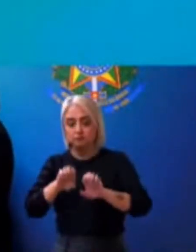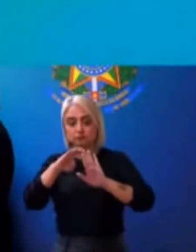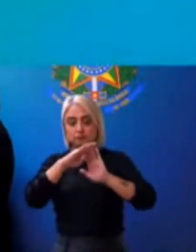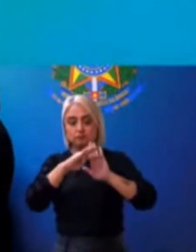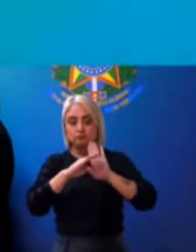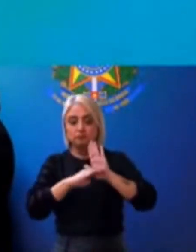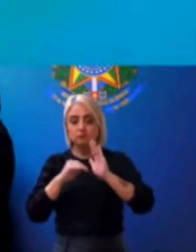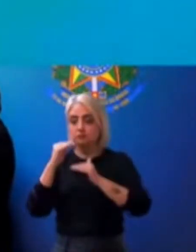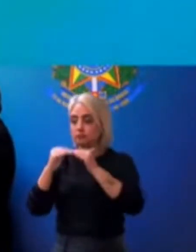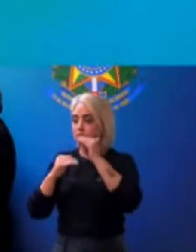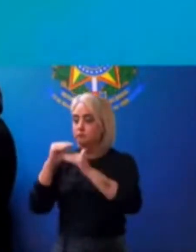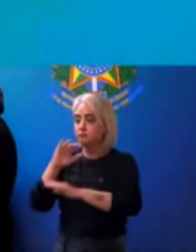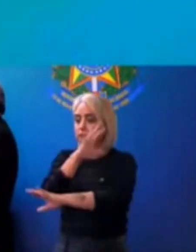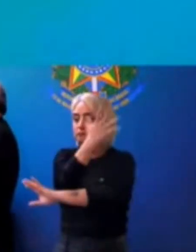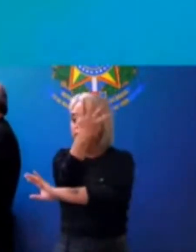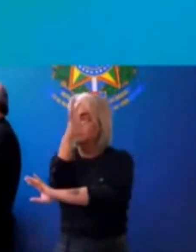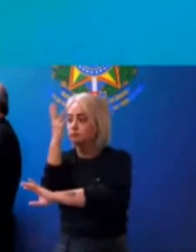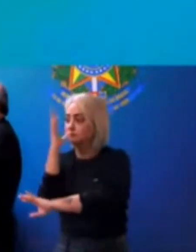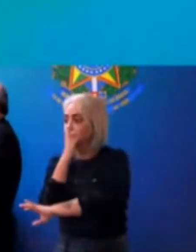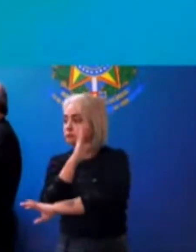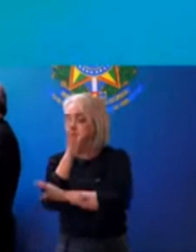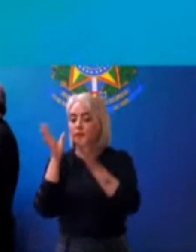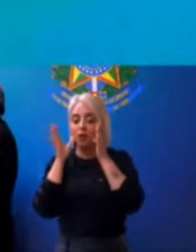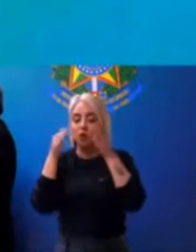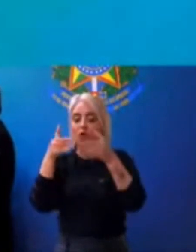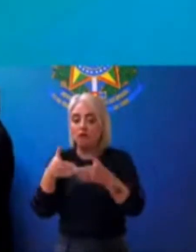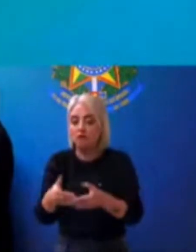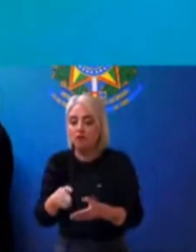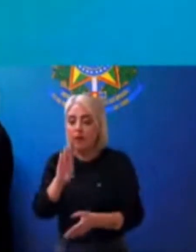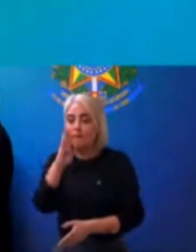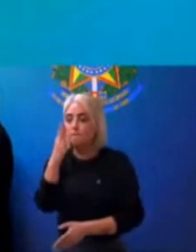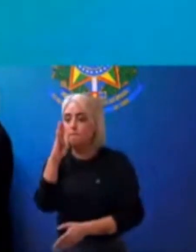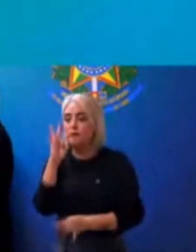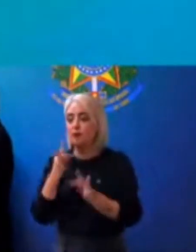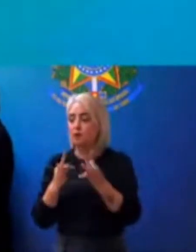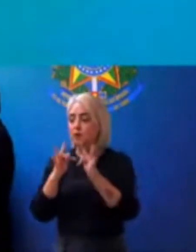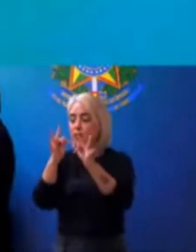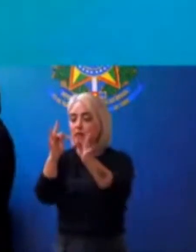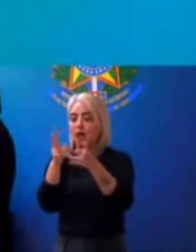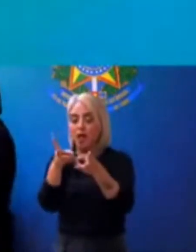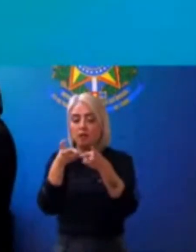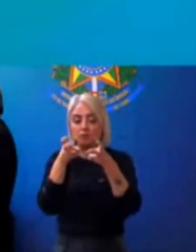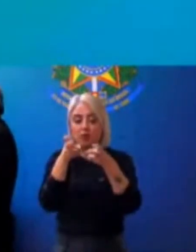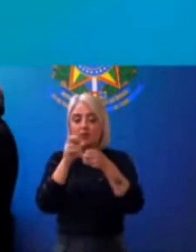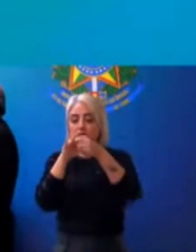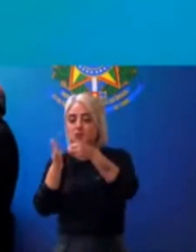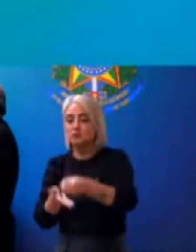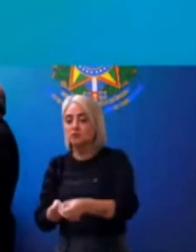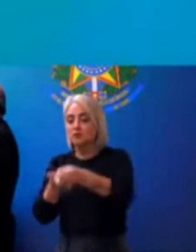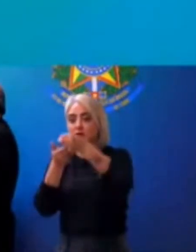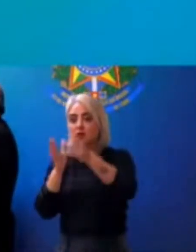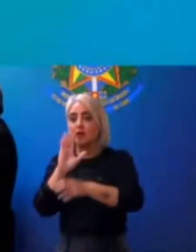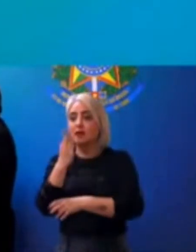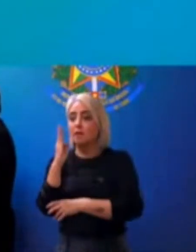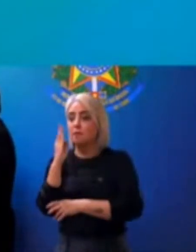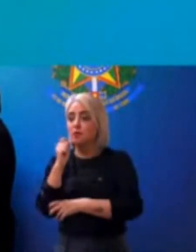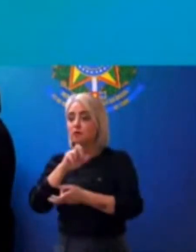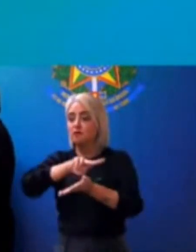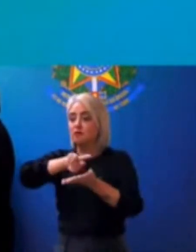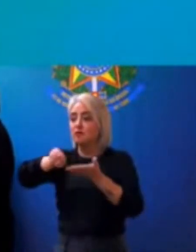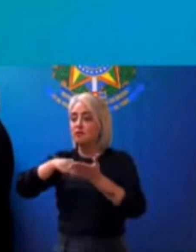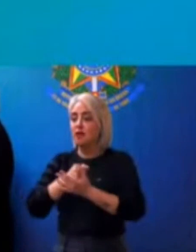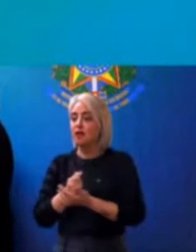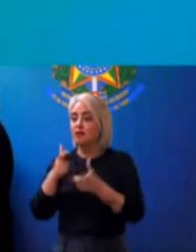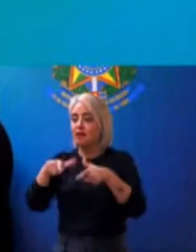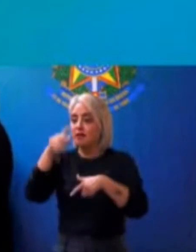Integrado de desenvolvimento da Amazônia com foco na biotecnologia e na exploração sustentável da biodiversidade da região